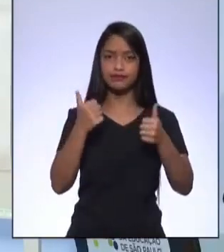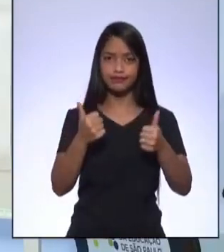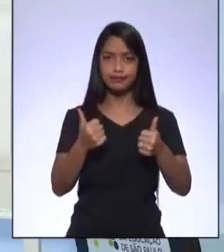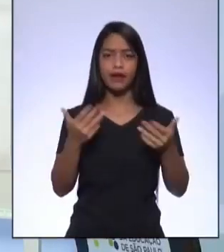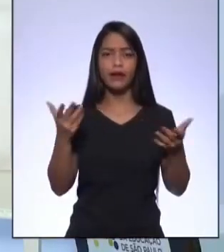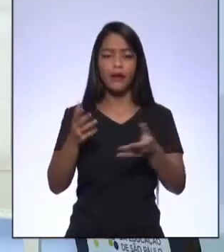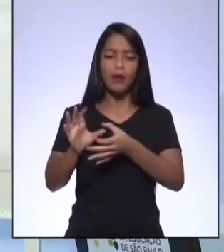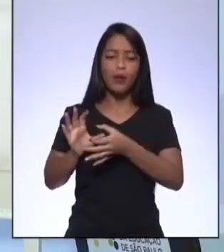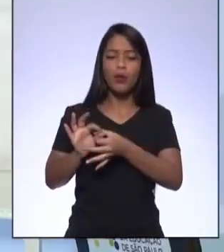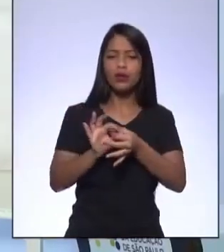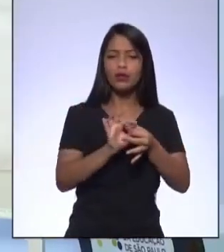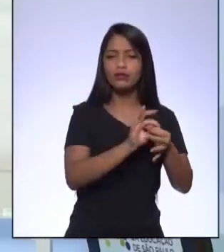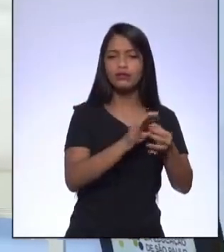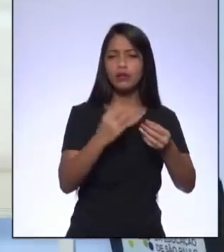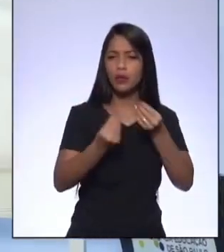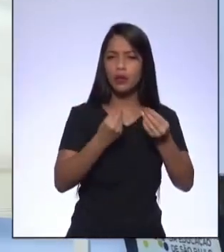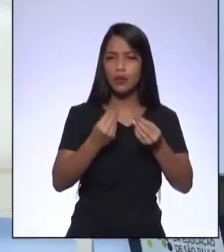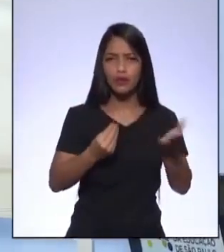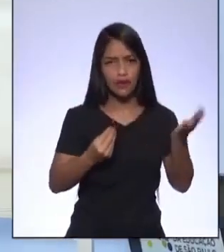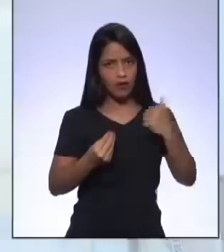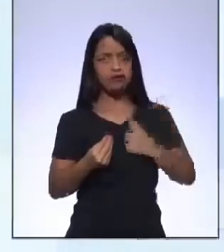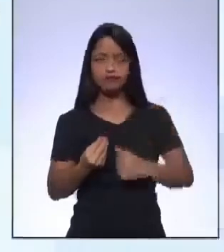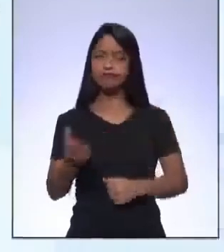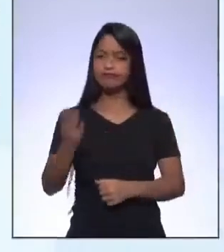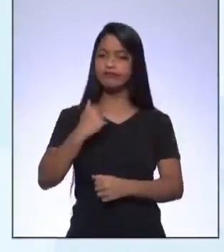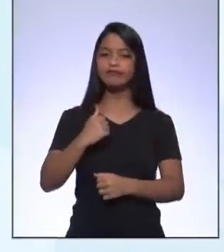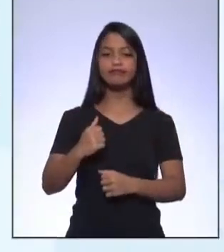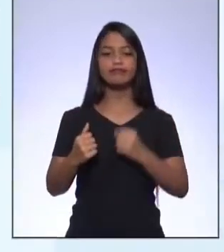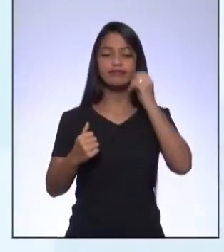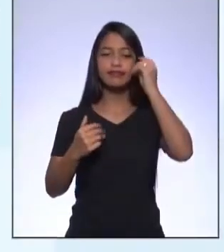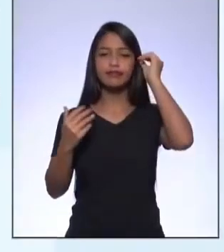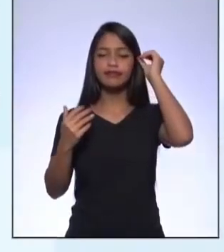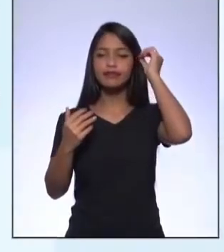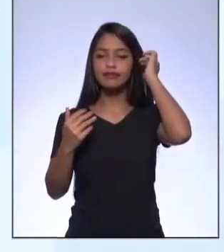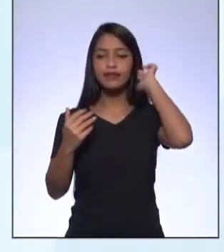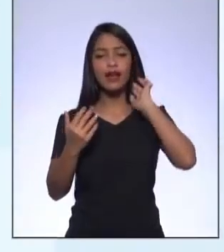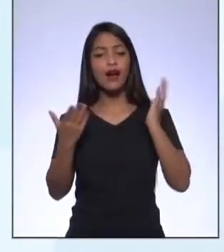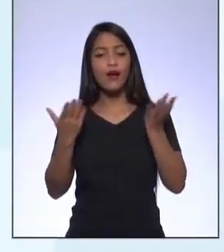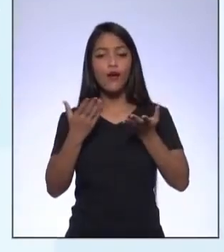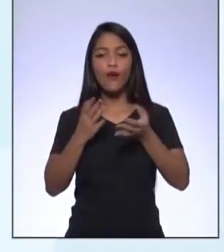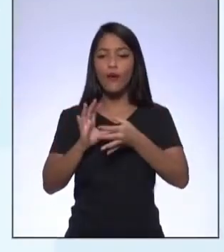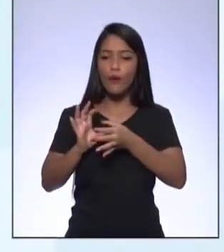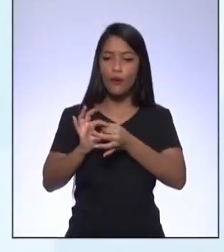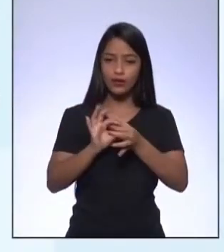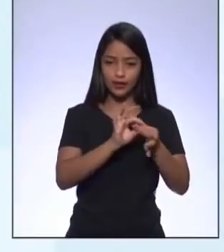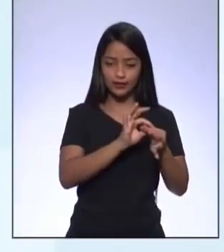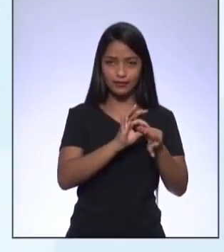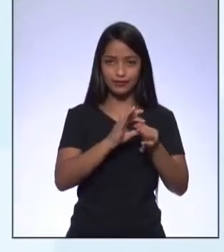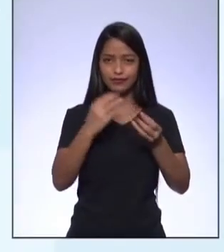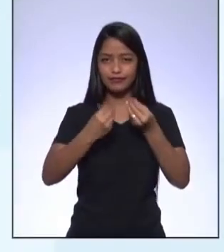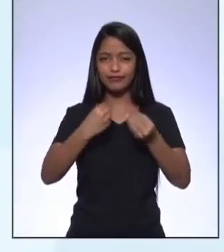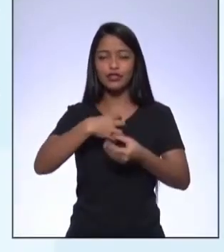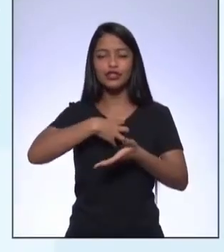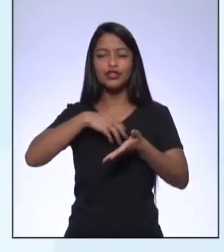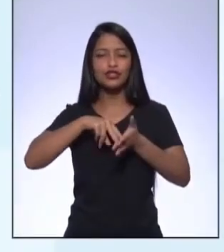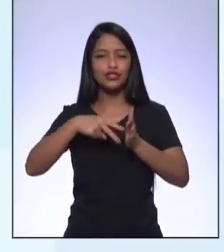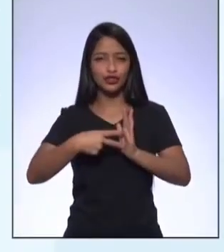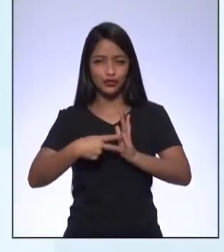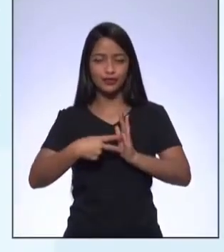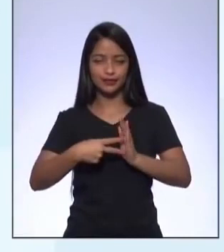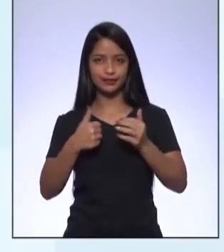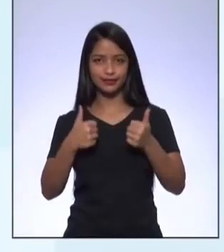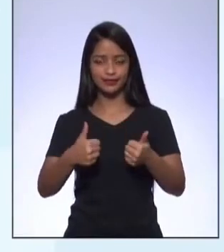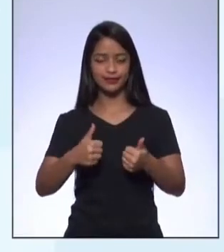contextualizar? Bora lá. Bora lá. Vamos dar um contexto, vamos dar um sentido àquilo que a gente ensina, àquilo que a gente